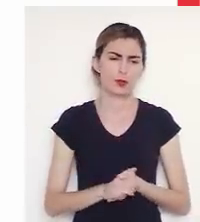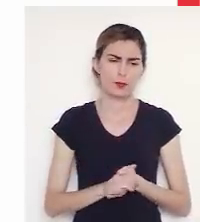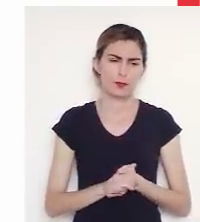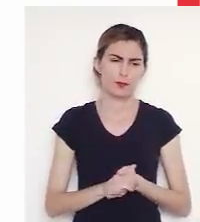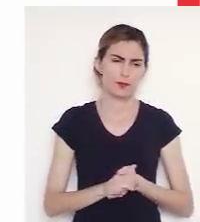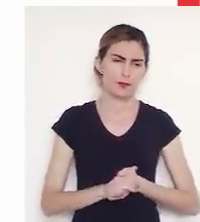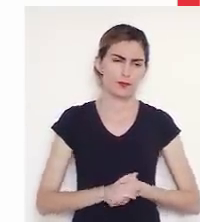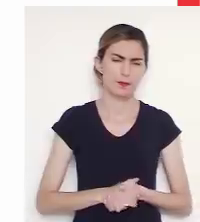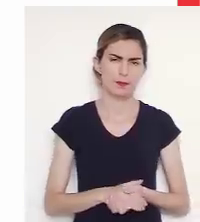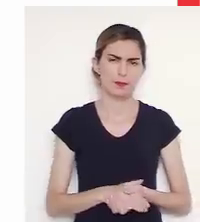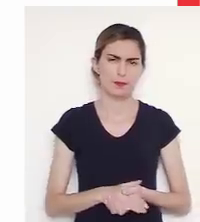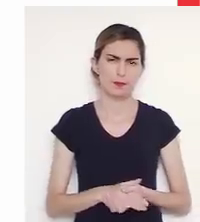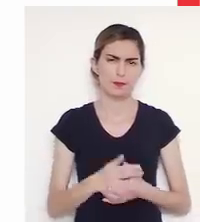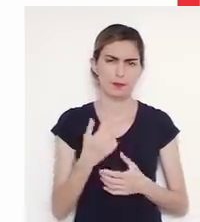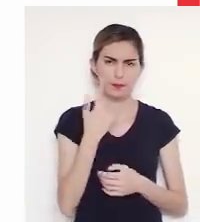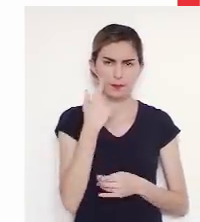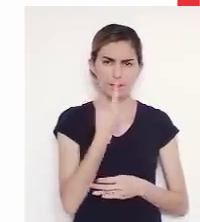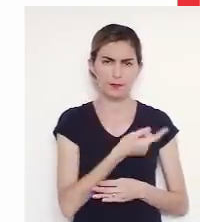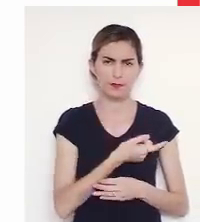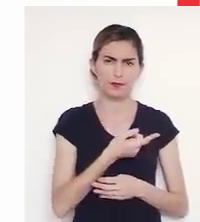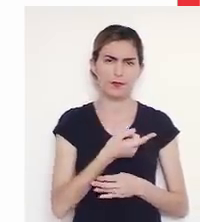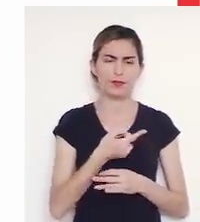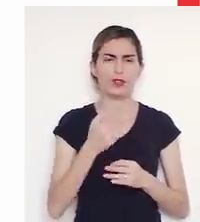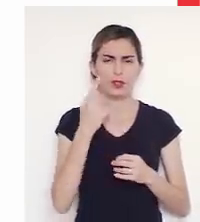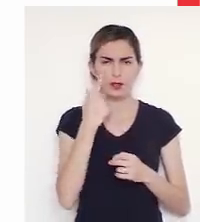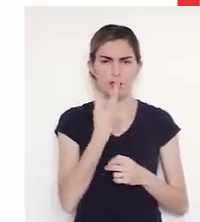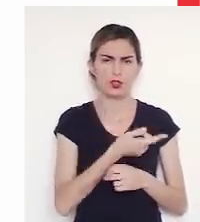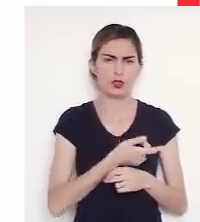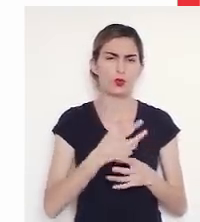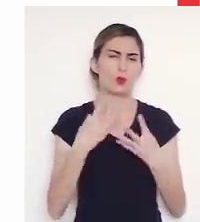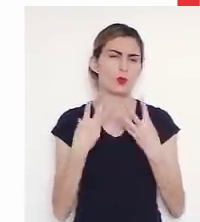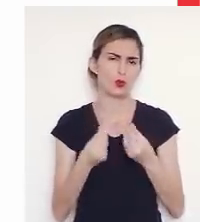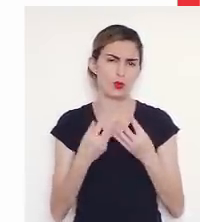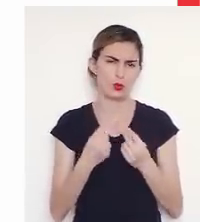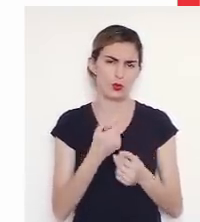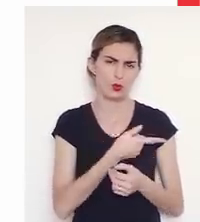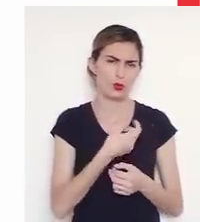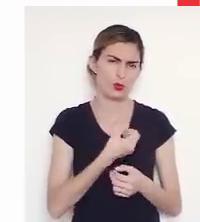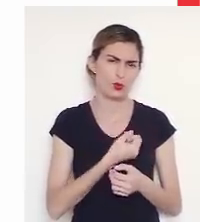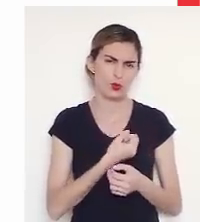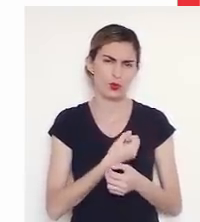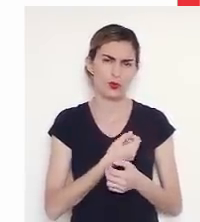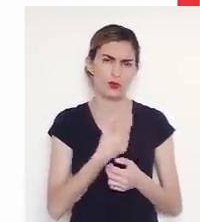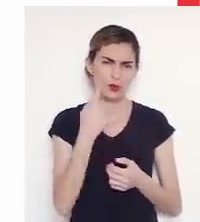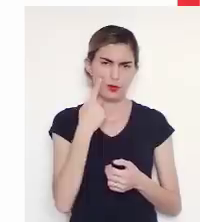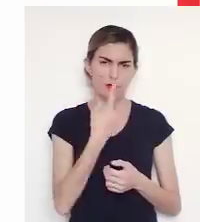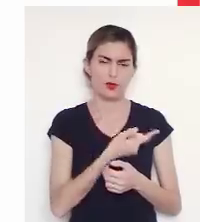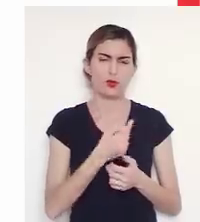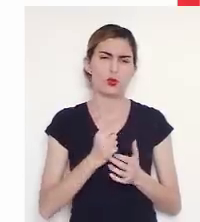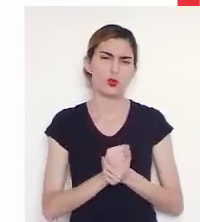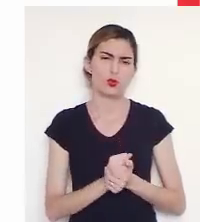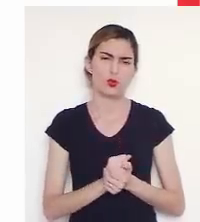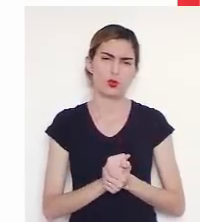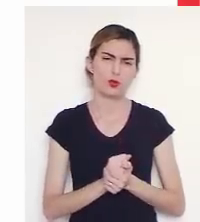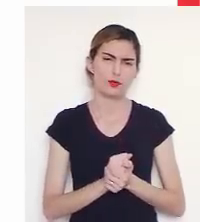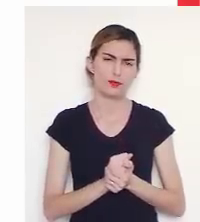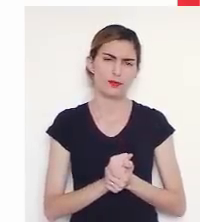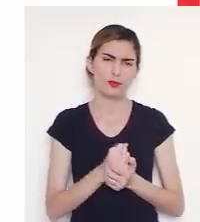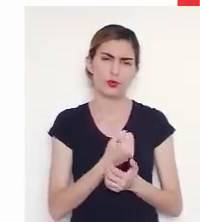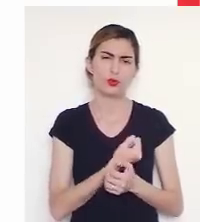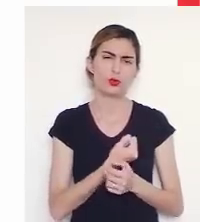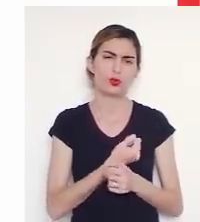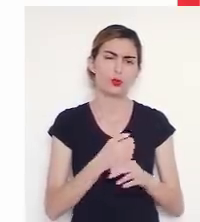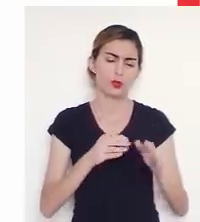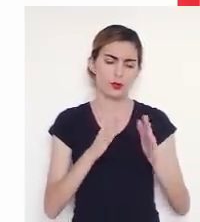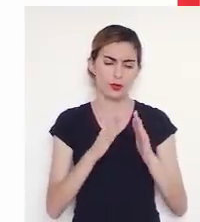o número π. Você já deve ter visto muito esse número aí. É um número